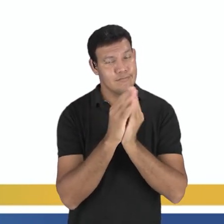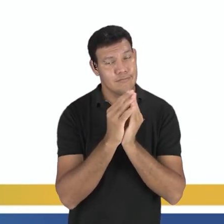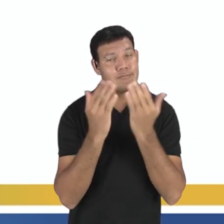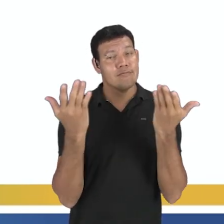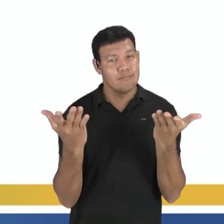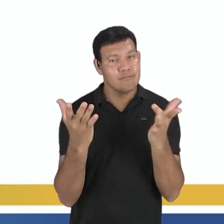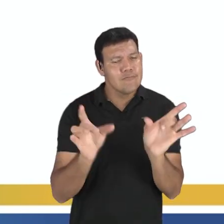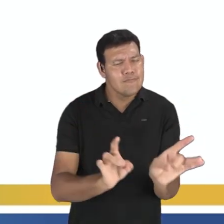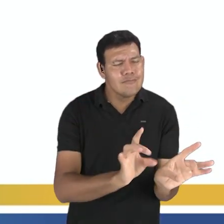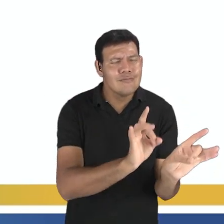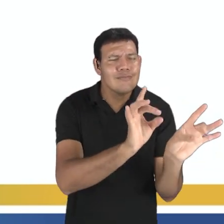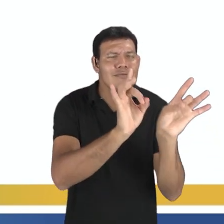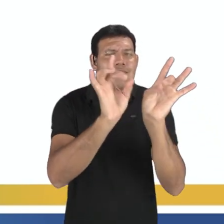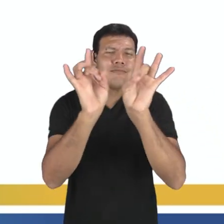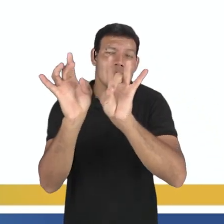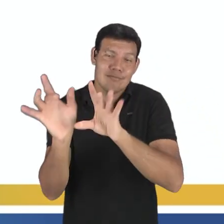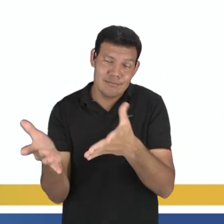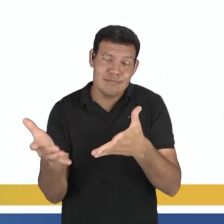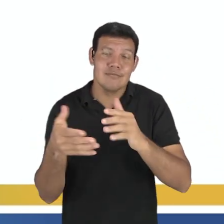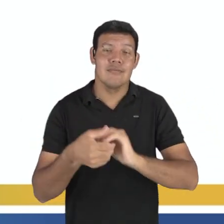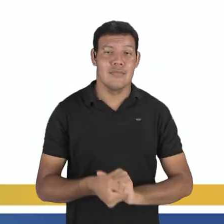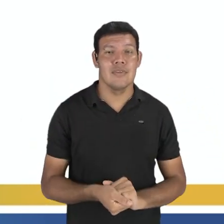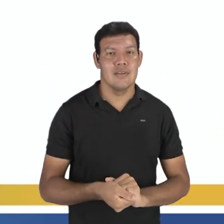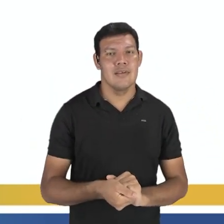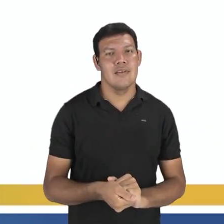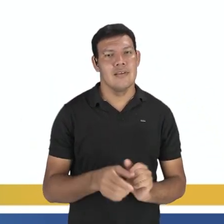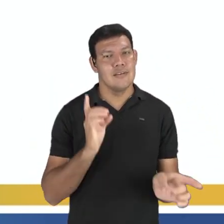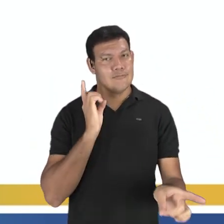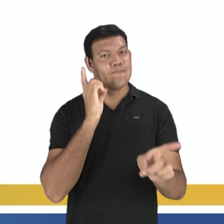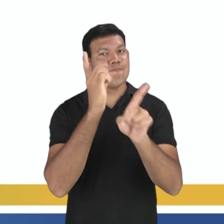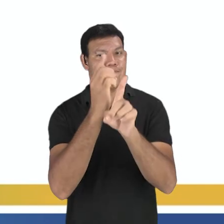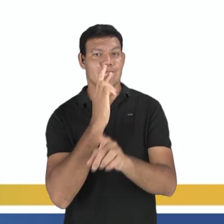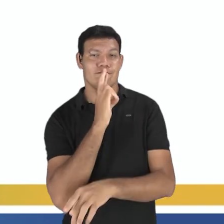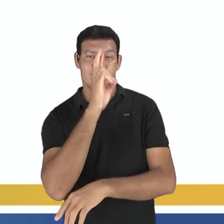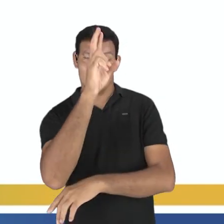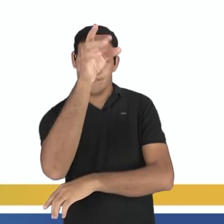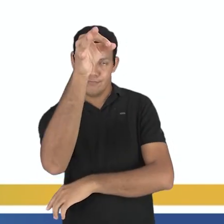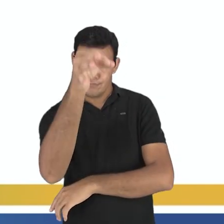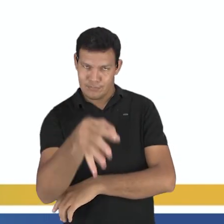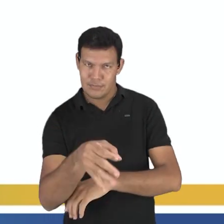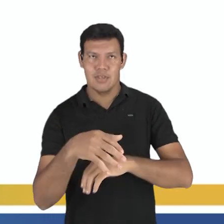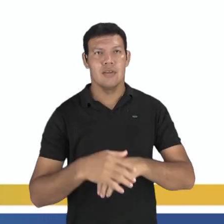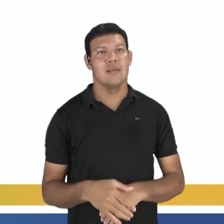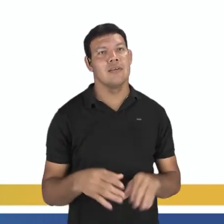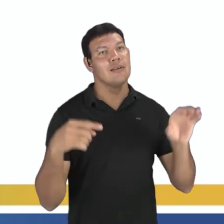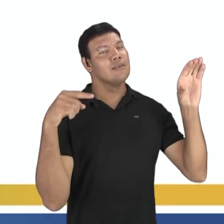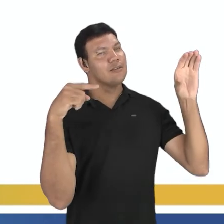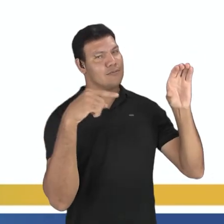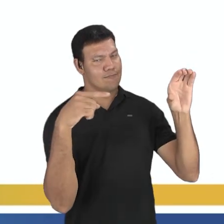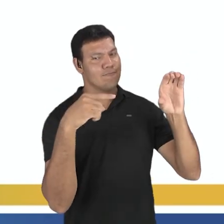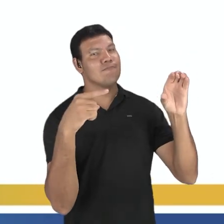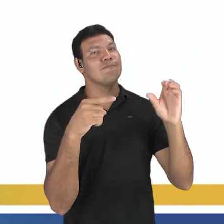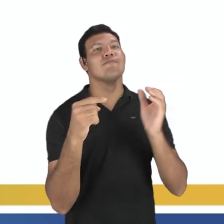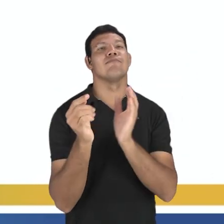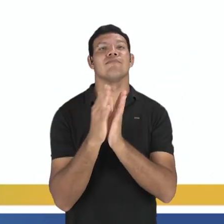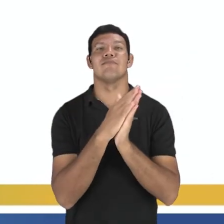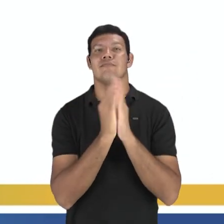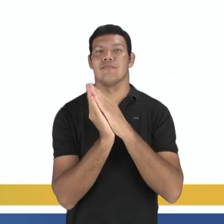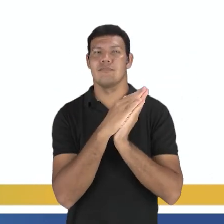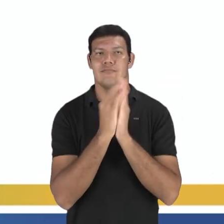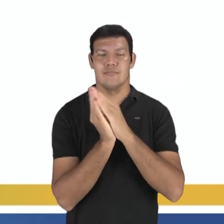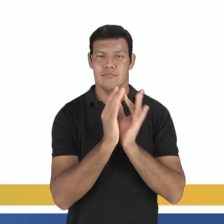Desculpa, fala sobre uma boneca que é muito especial. Encontrei a minha resposta. Vamos verificar? De uma